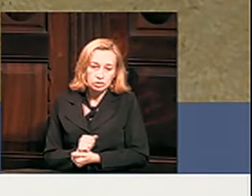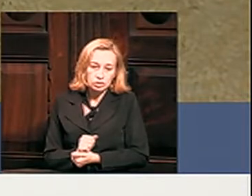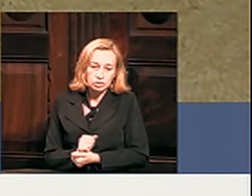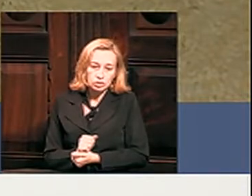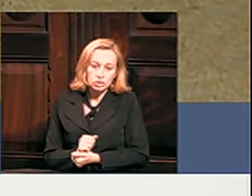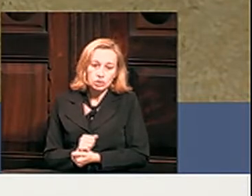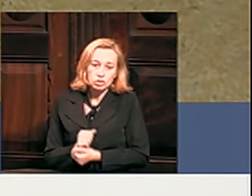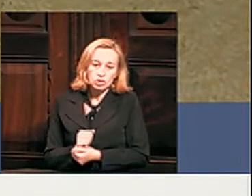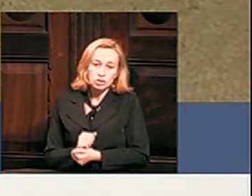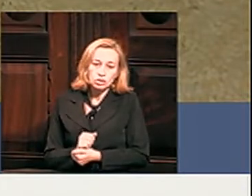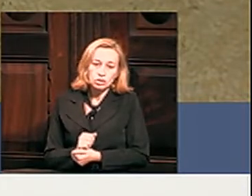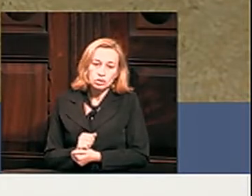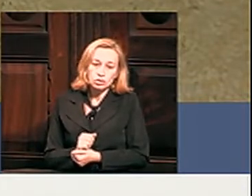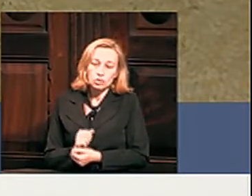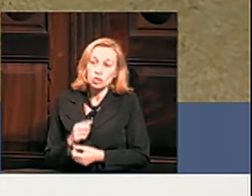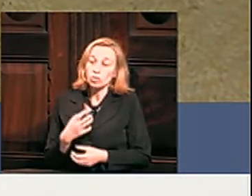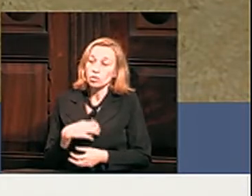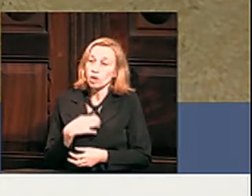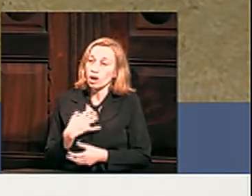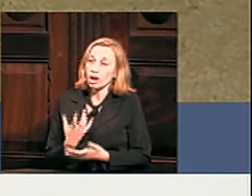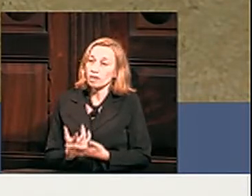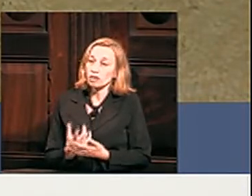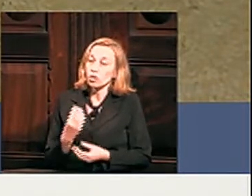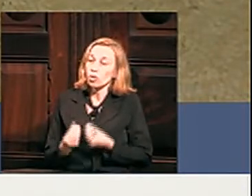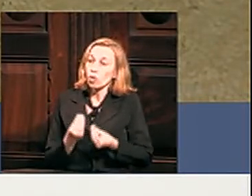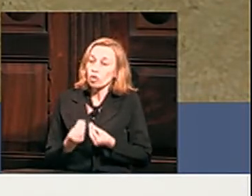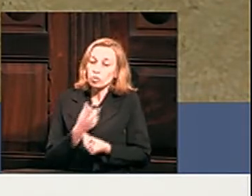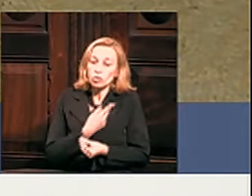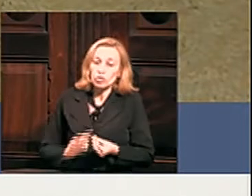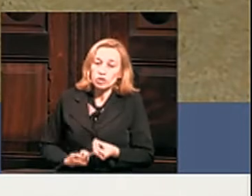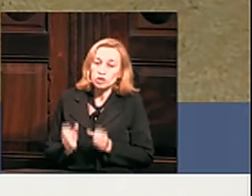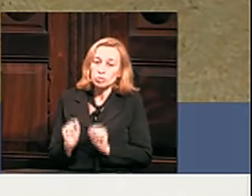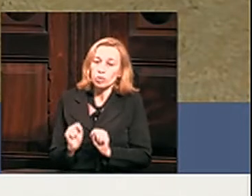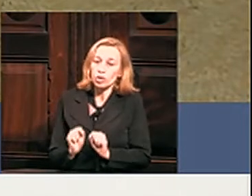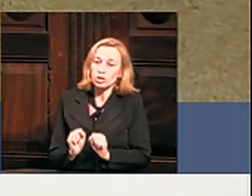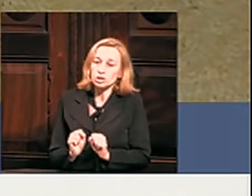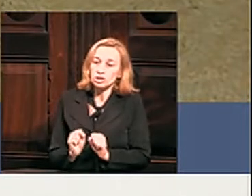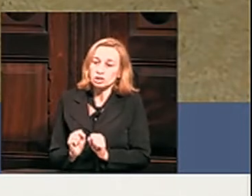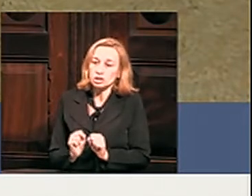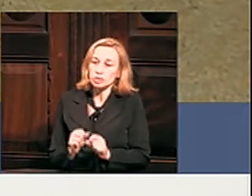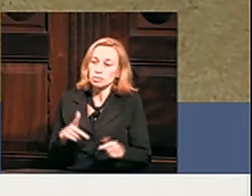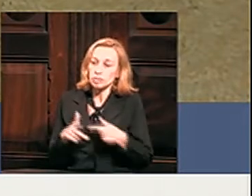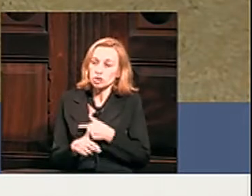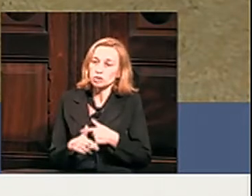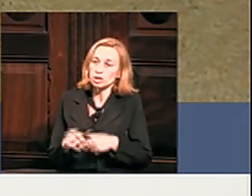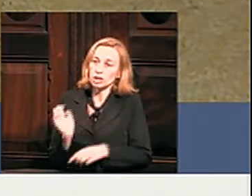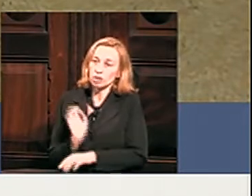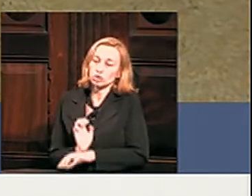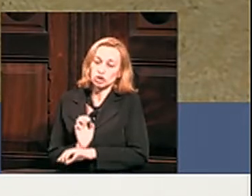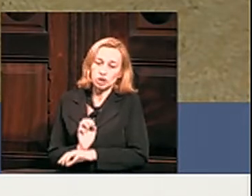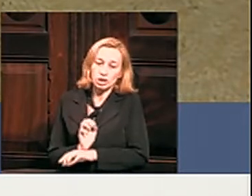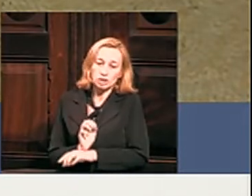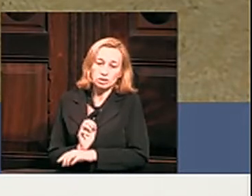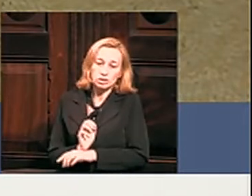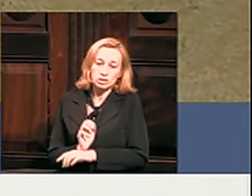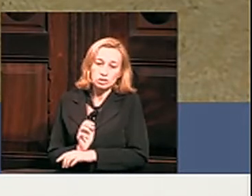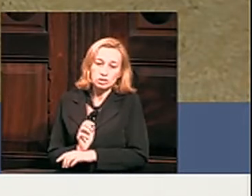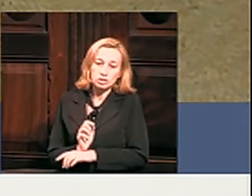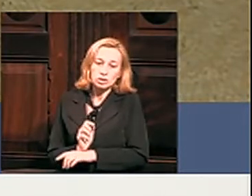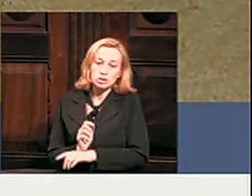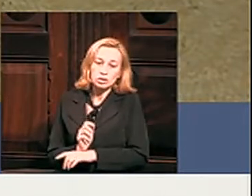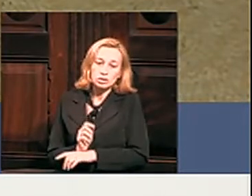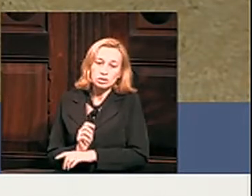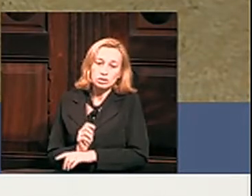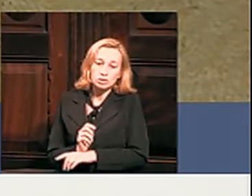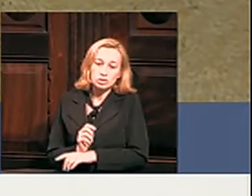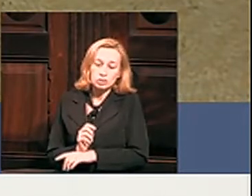atrapalhar o desenvolvimento de um Estado. Hoje, transportar, realizar frete, entrega no Rio, está quase